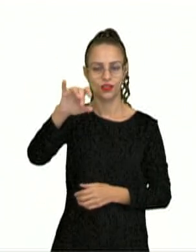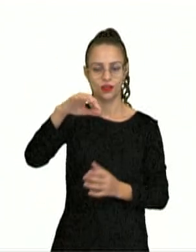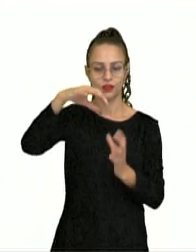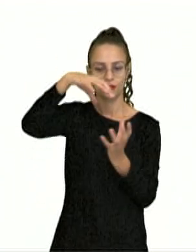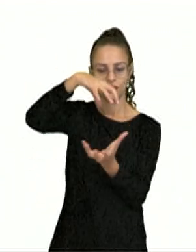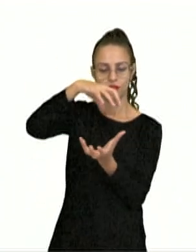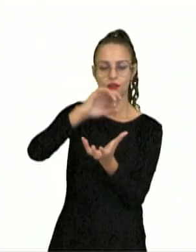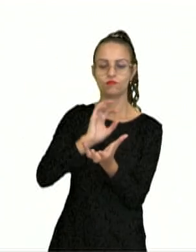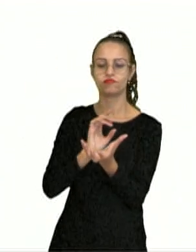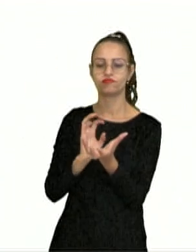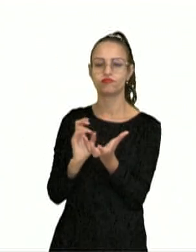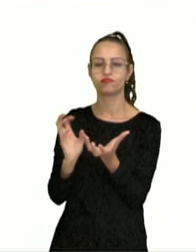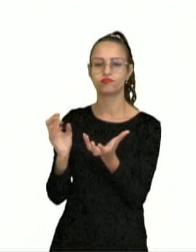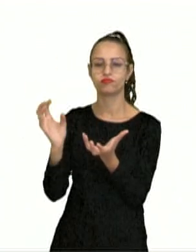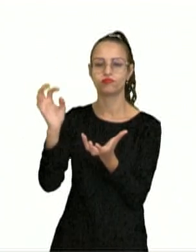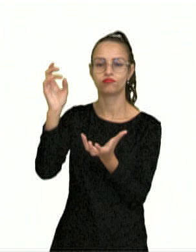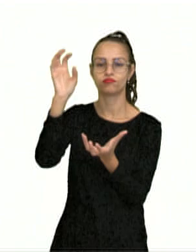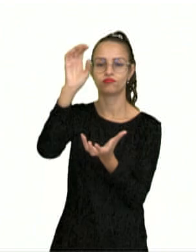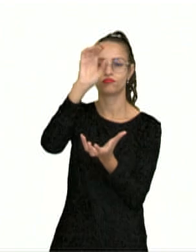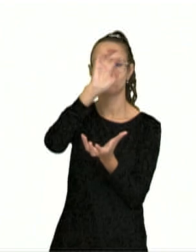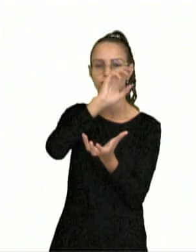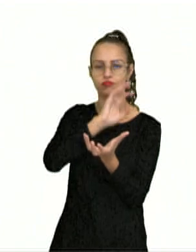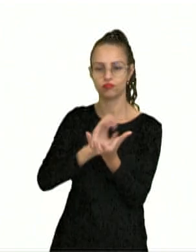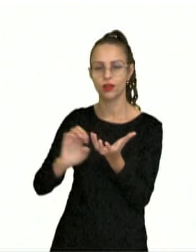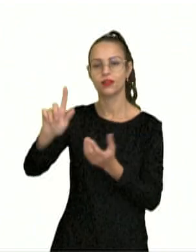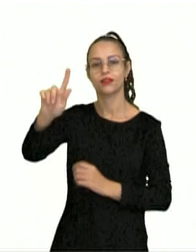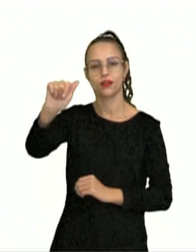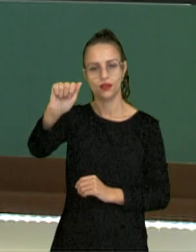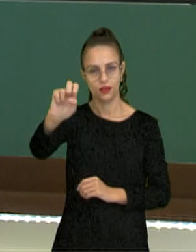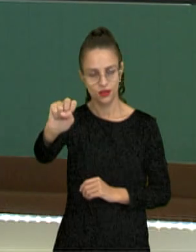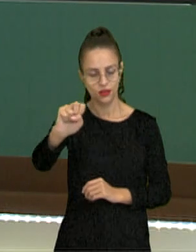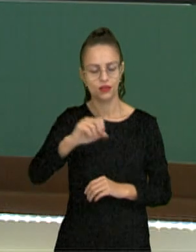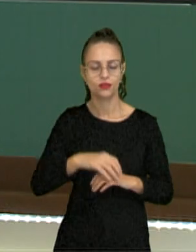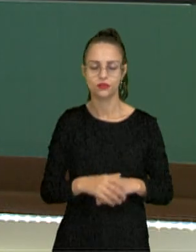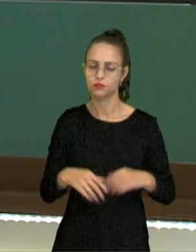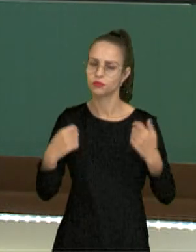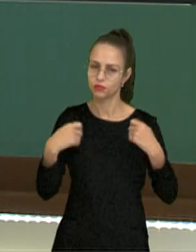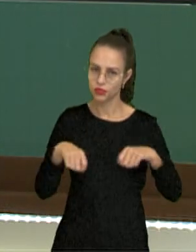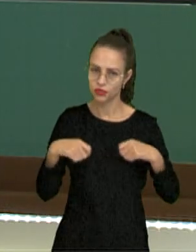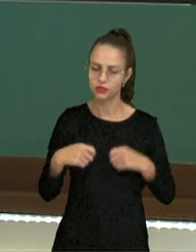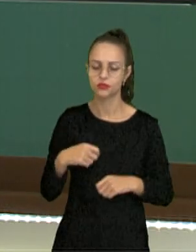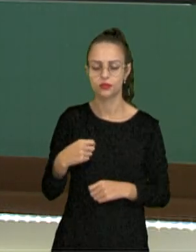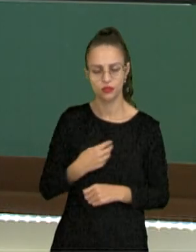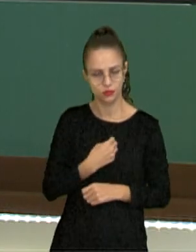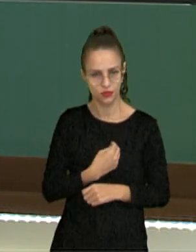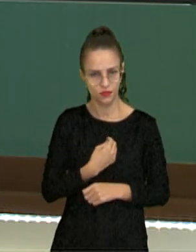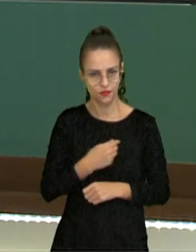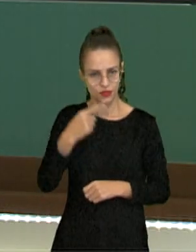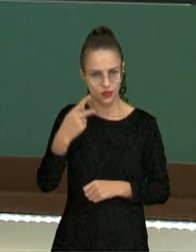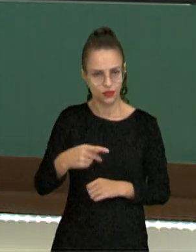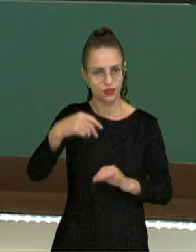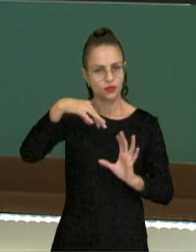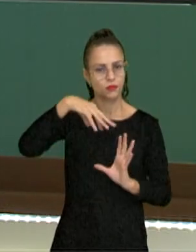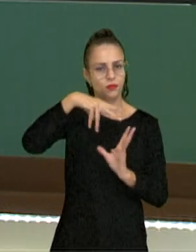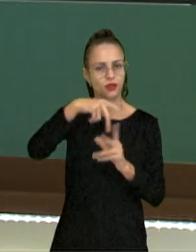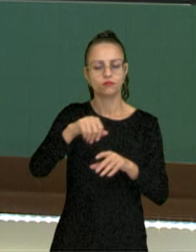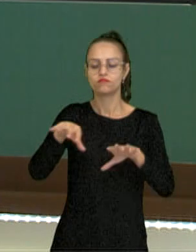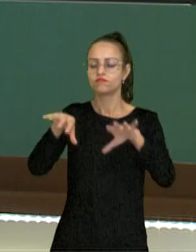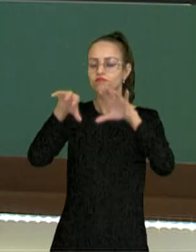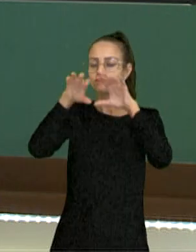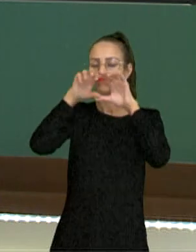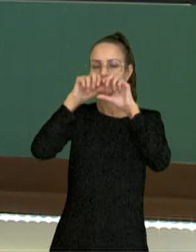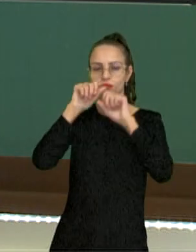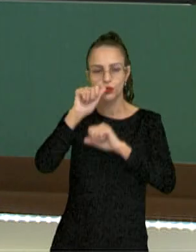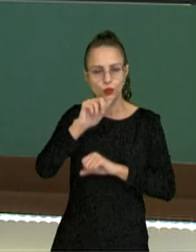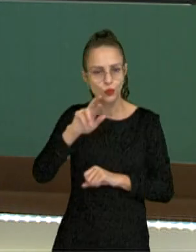camada gasosa que envolve o nosso planeta, né? Necessário para a vida no planeta. Nós respiramos o ar